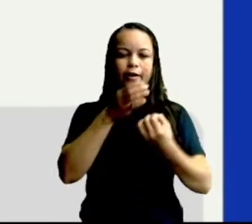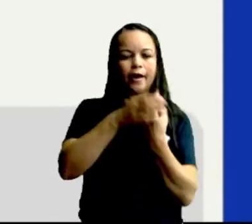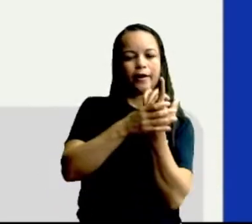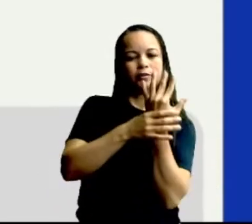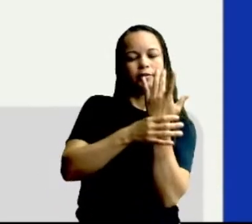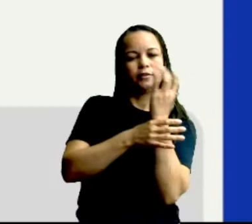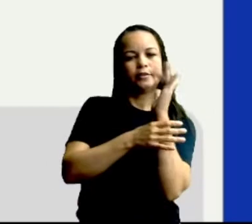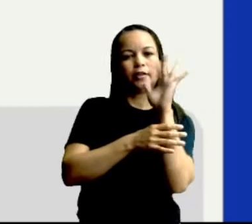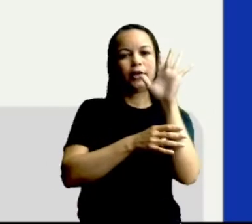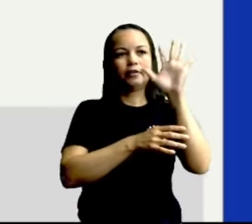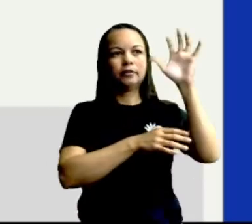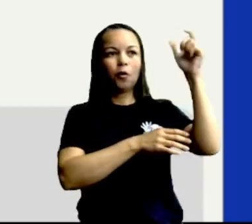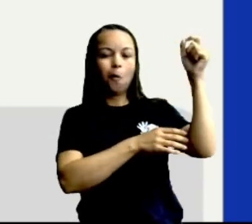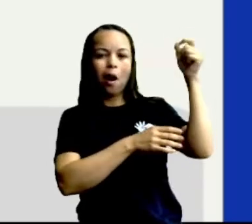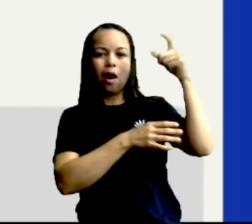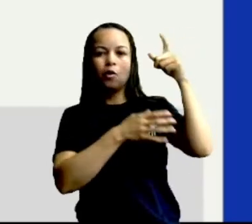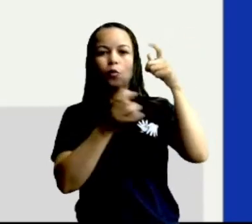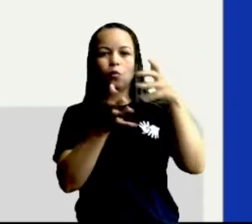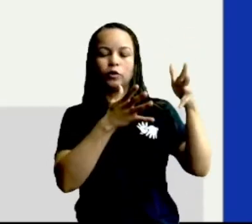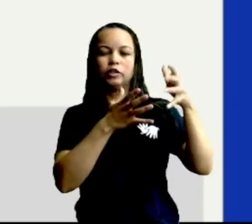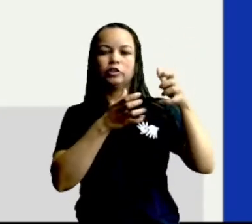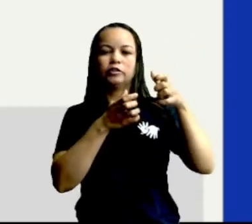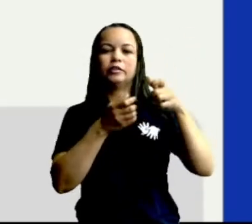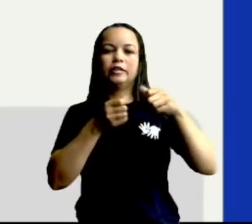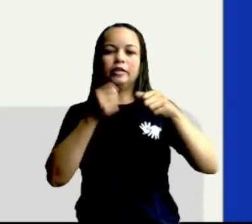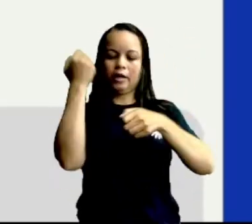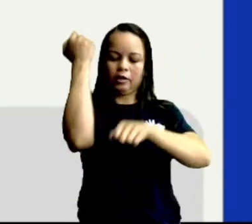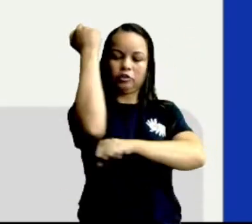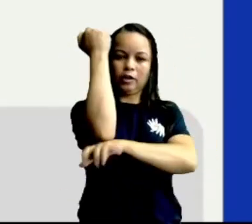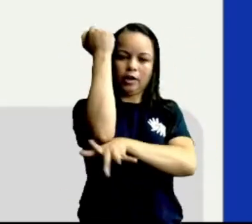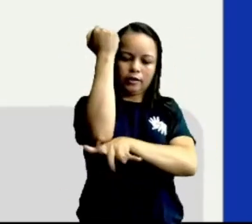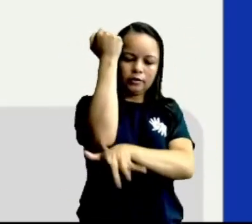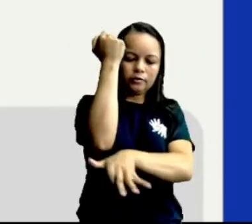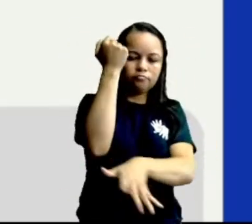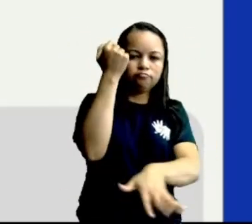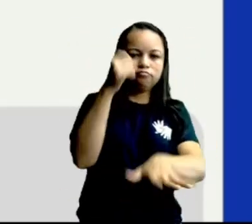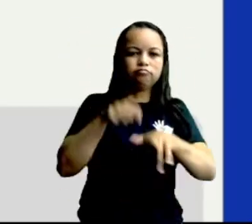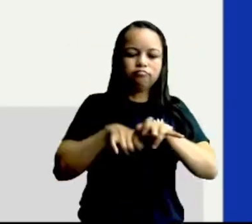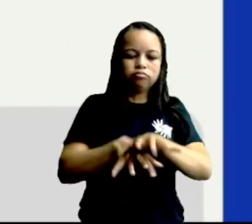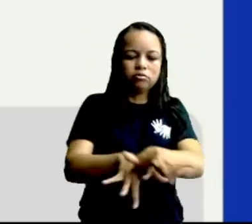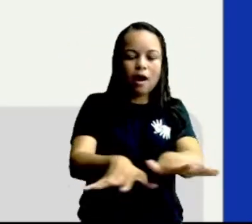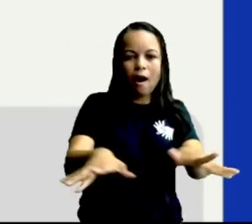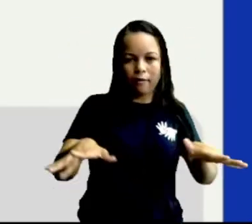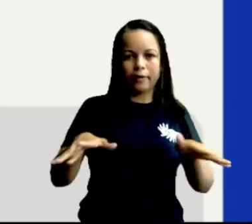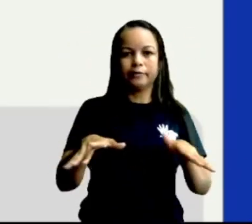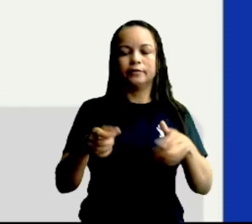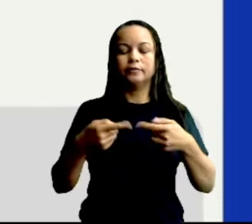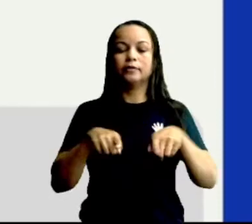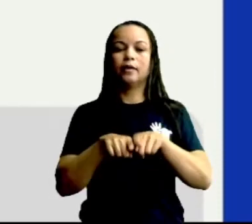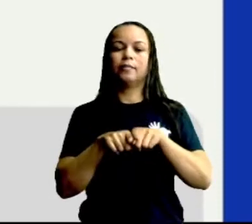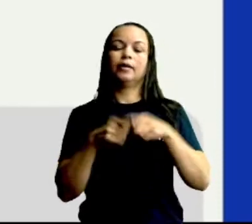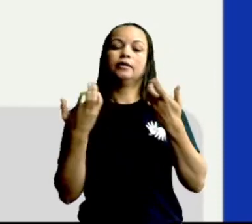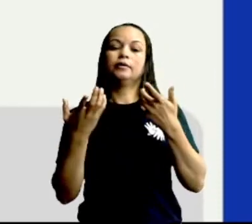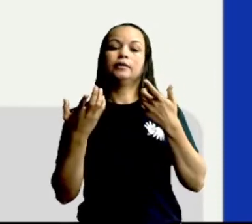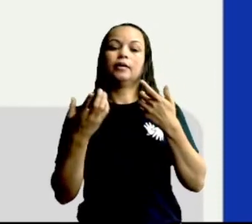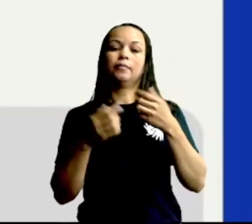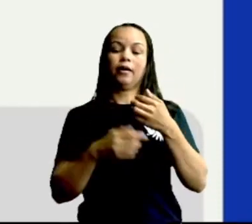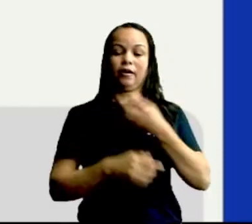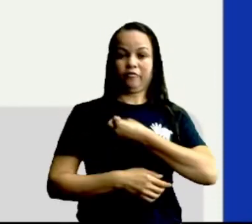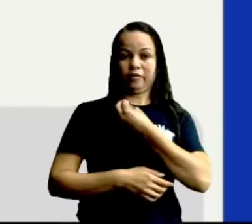raízes crescem pela terra. Para viver, as plantas precisam de